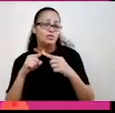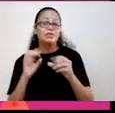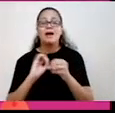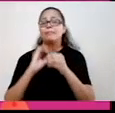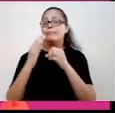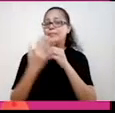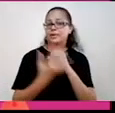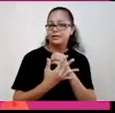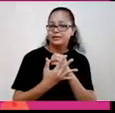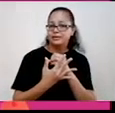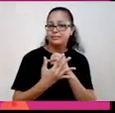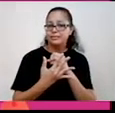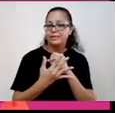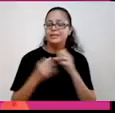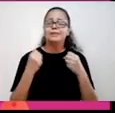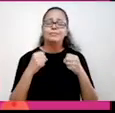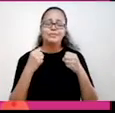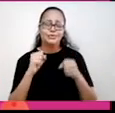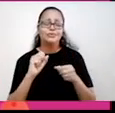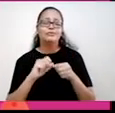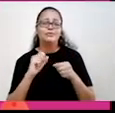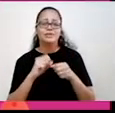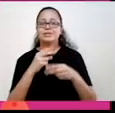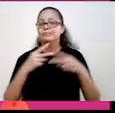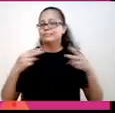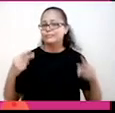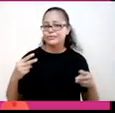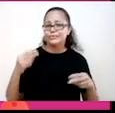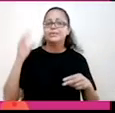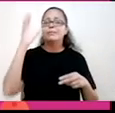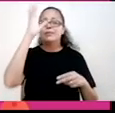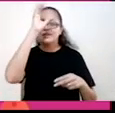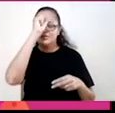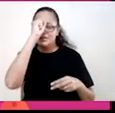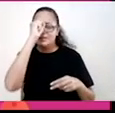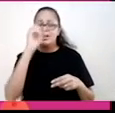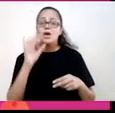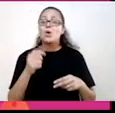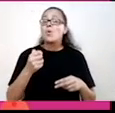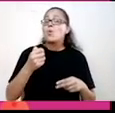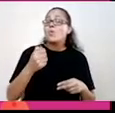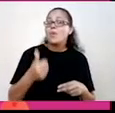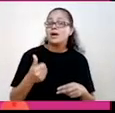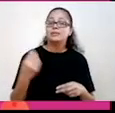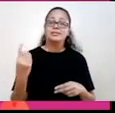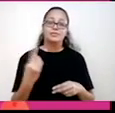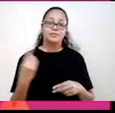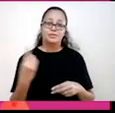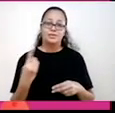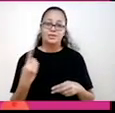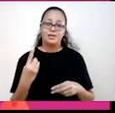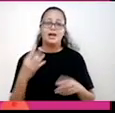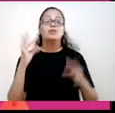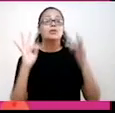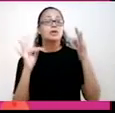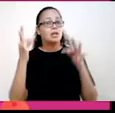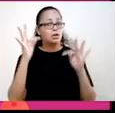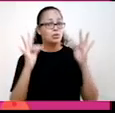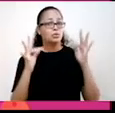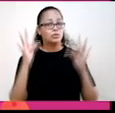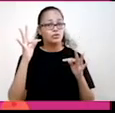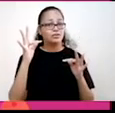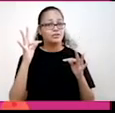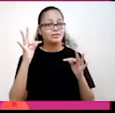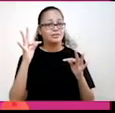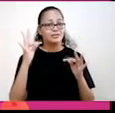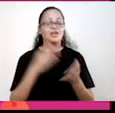exigiu muito de vocês, alunos, né, nessa aprendizagem aí quase que solitária, né, mediada aí por tecnologias, né.